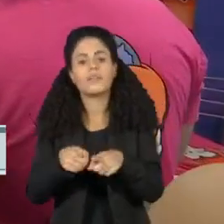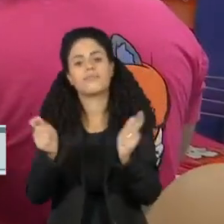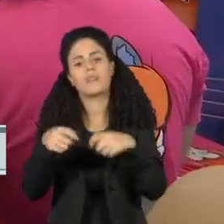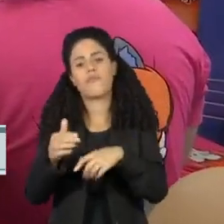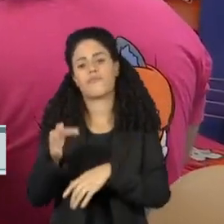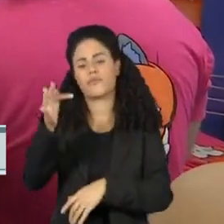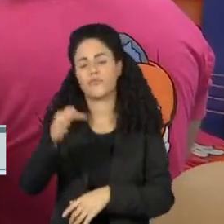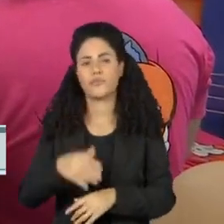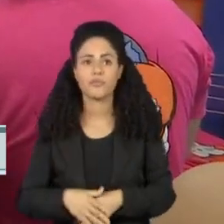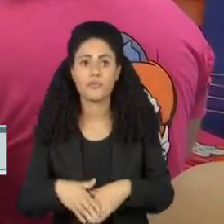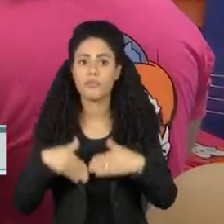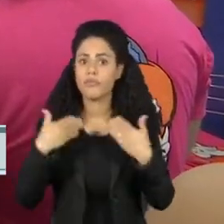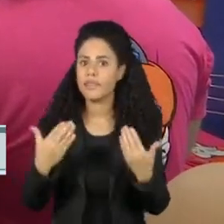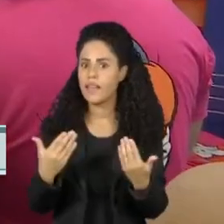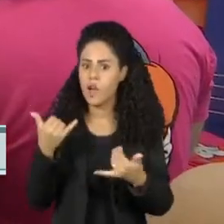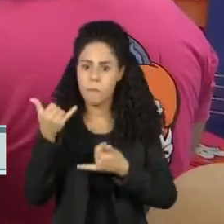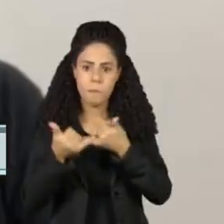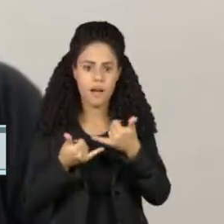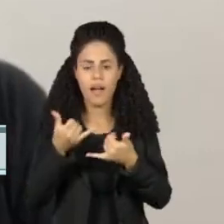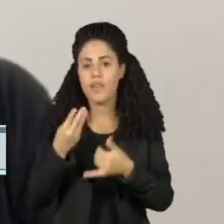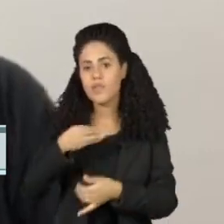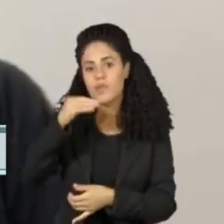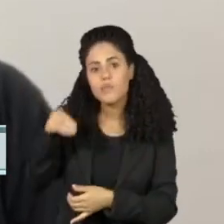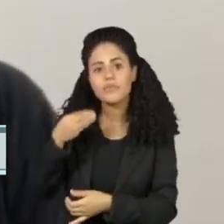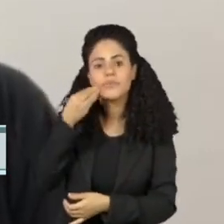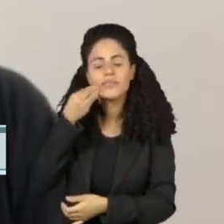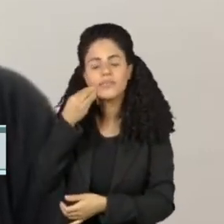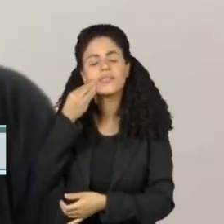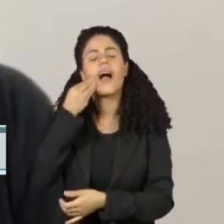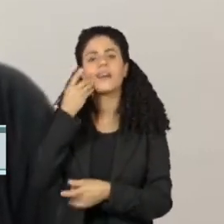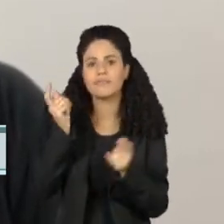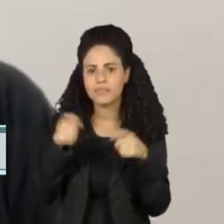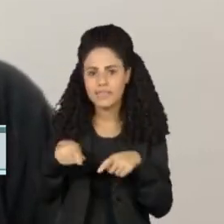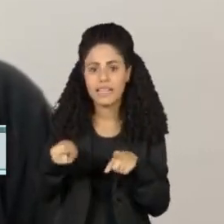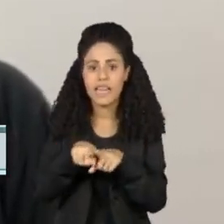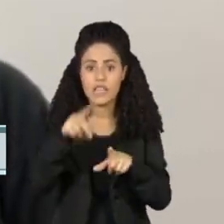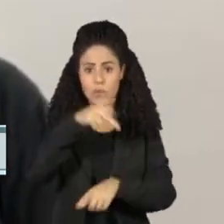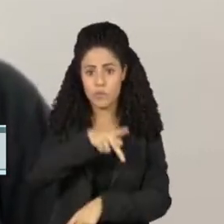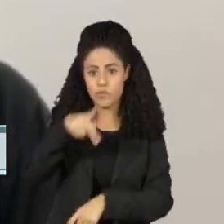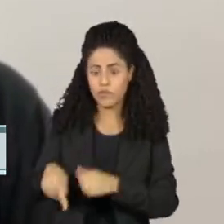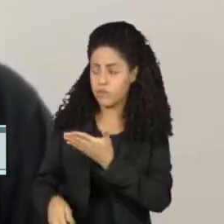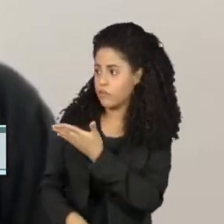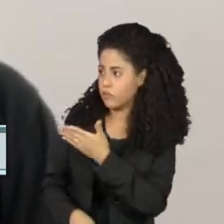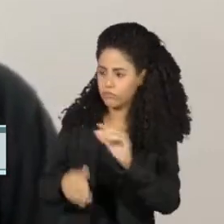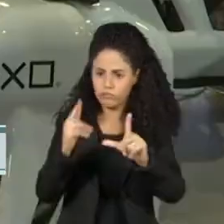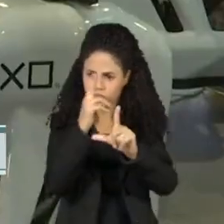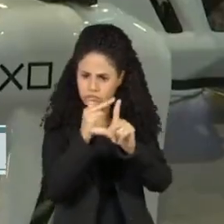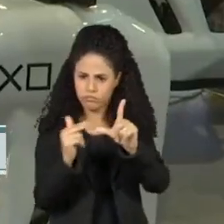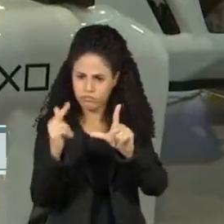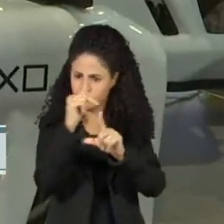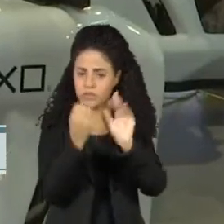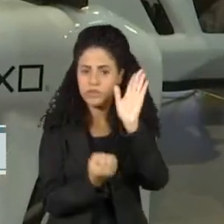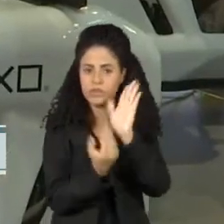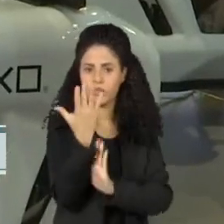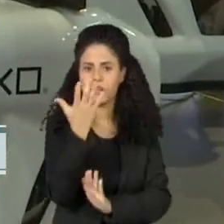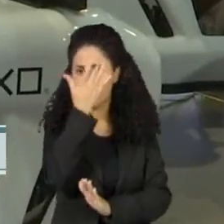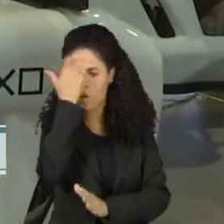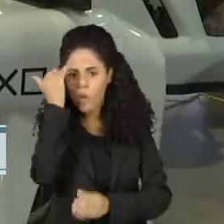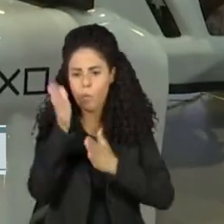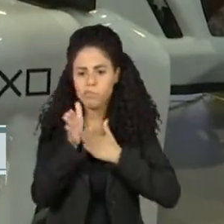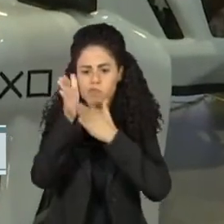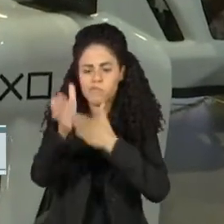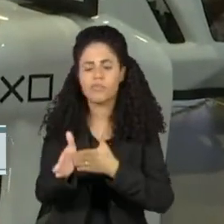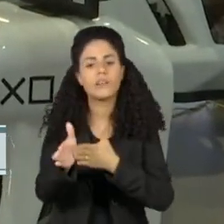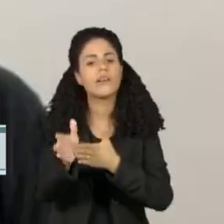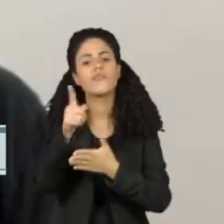e nesse mundo divertido não falta oportunidades este design de games explica Quais são os caminhos para quem quer apertar o botão